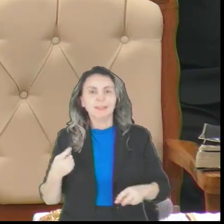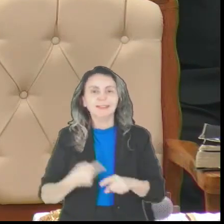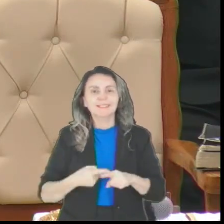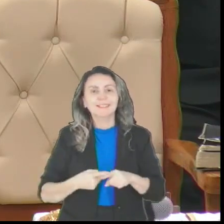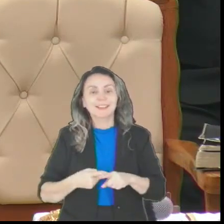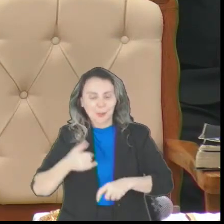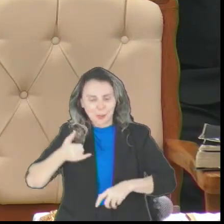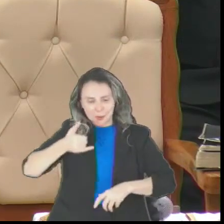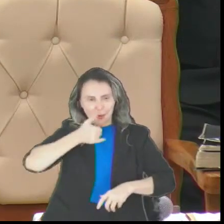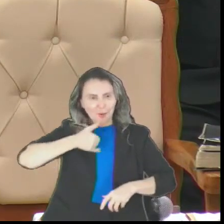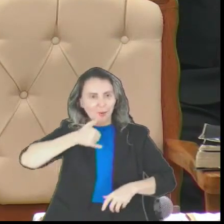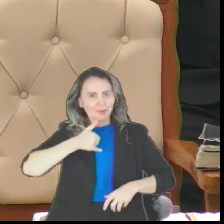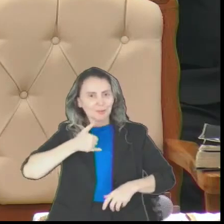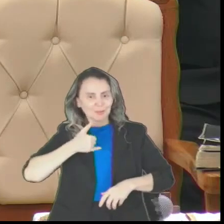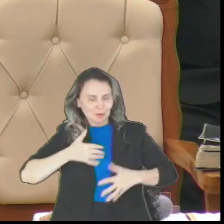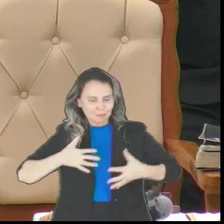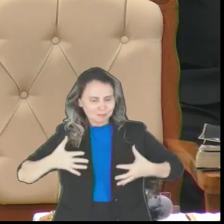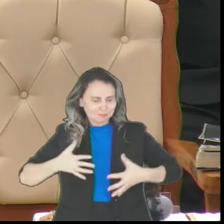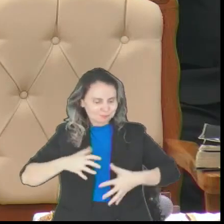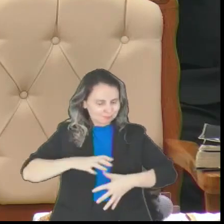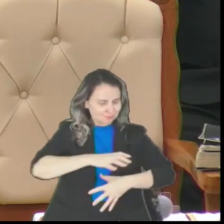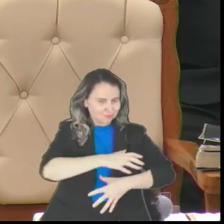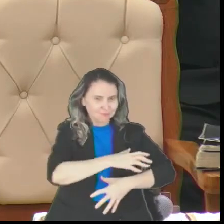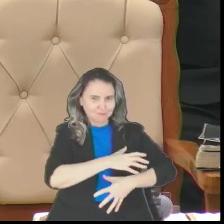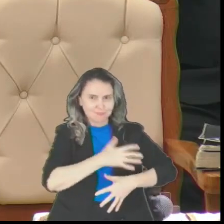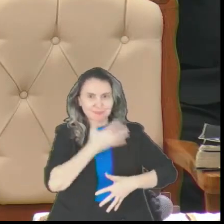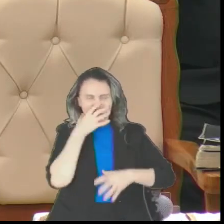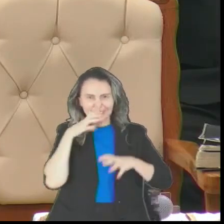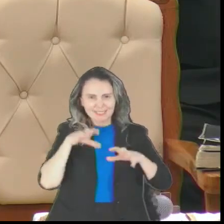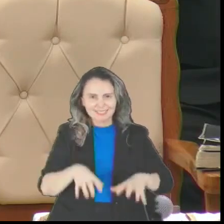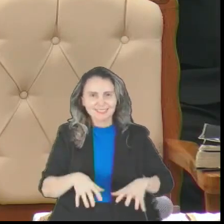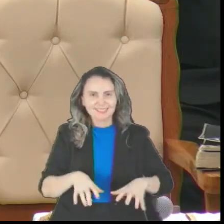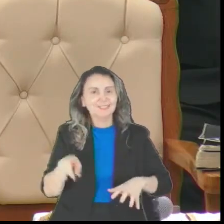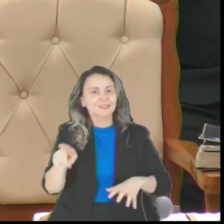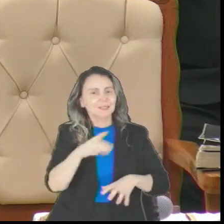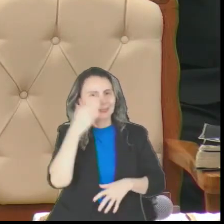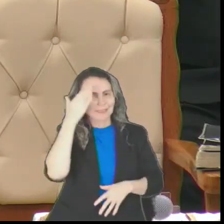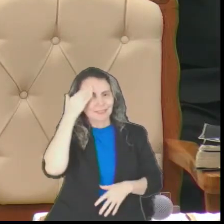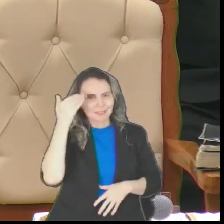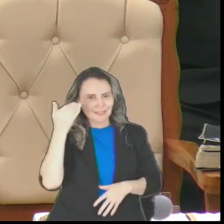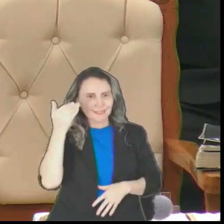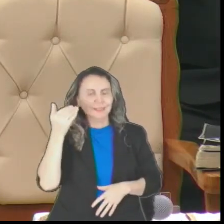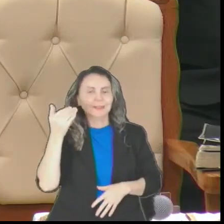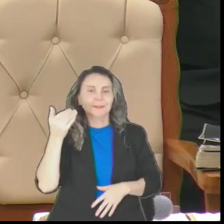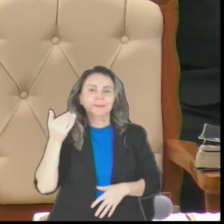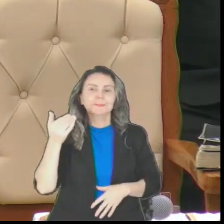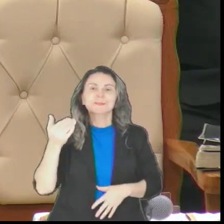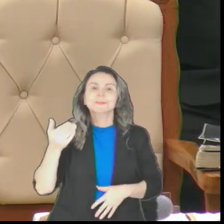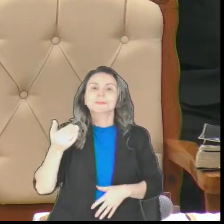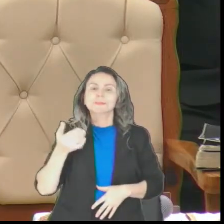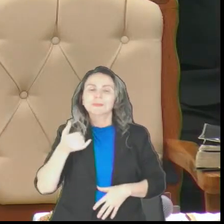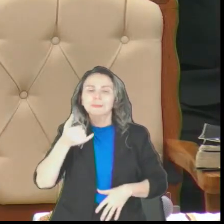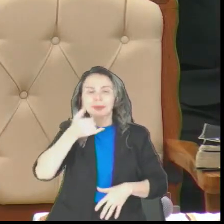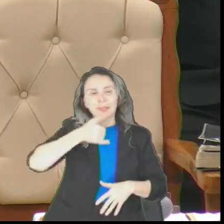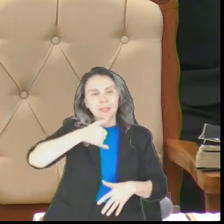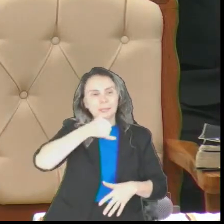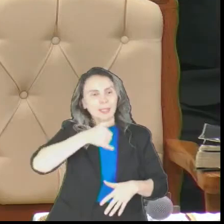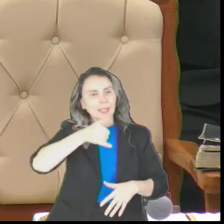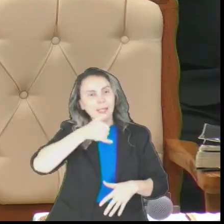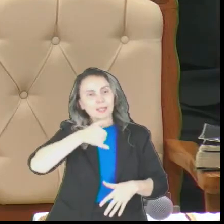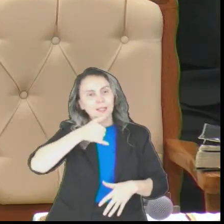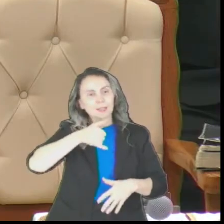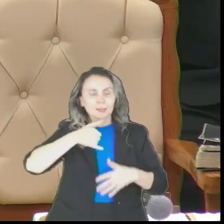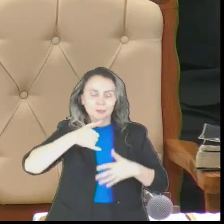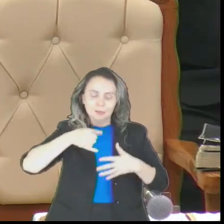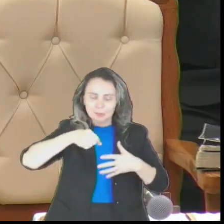e os irmãos sabem disso mais do que ninguém, a gordura quando cai, irmãos, e ela levanta,